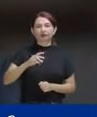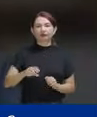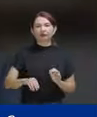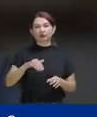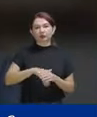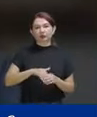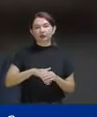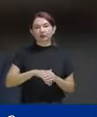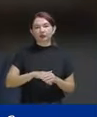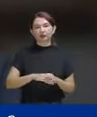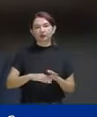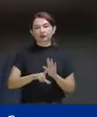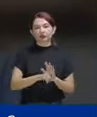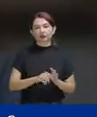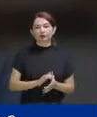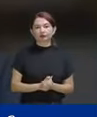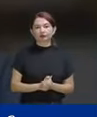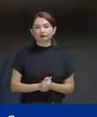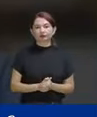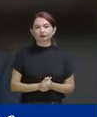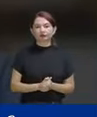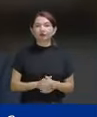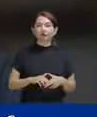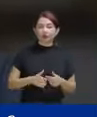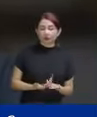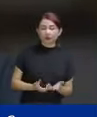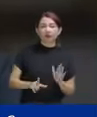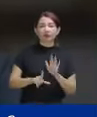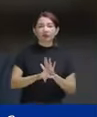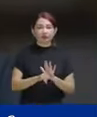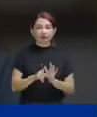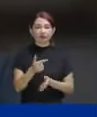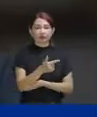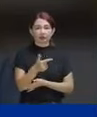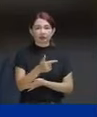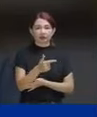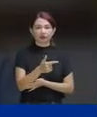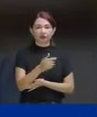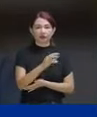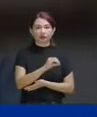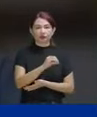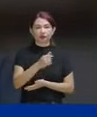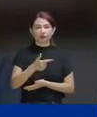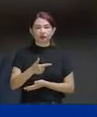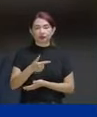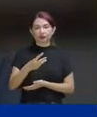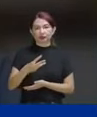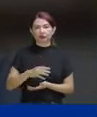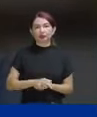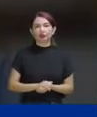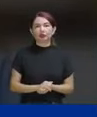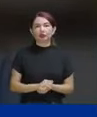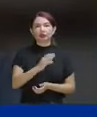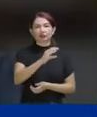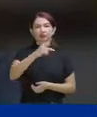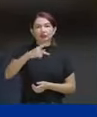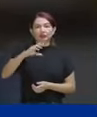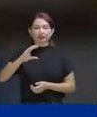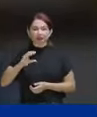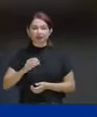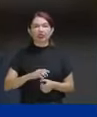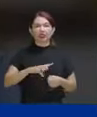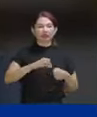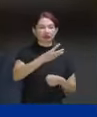489, parágrafo 1, inciso 6, artigo 1022, 1 e 2 e 3 do Código de Processo Civil, e os